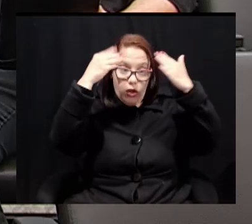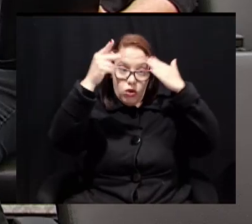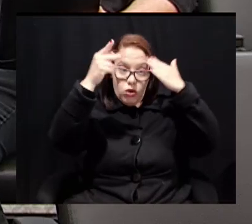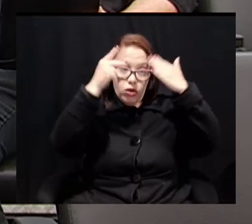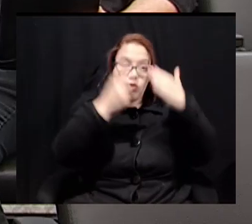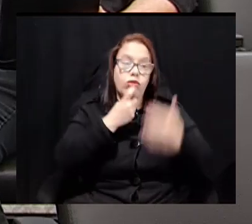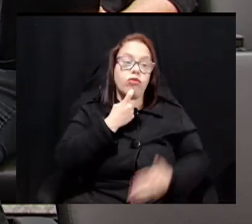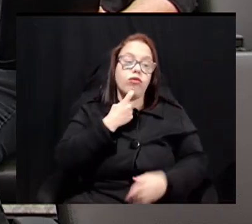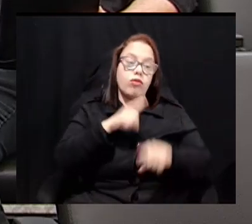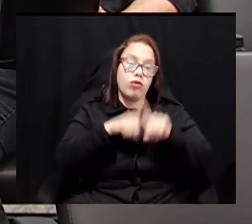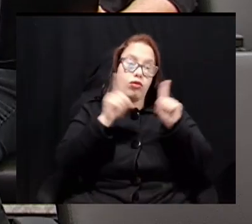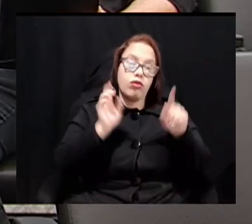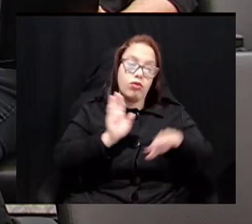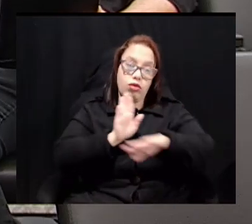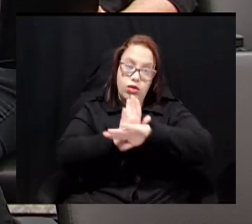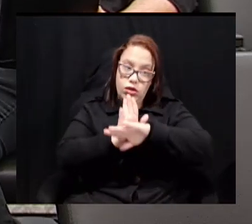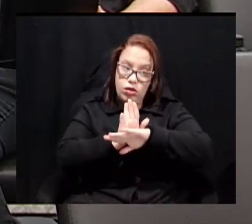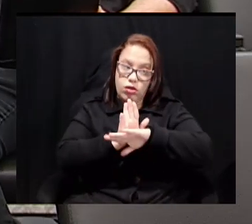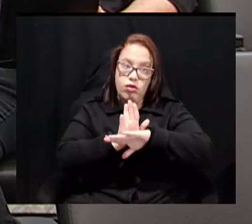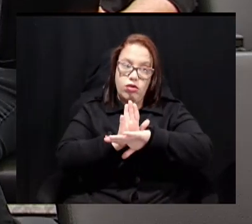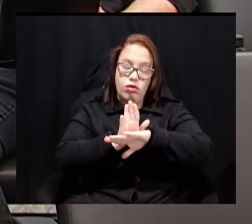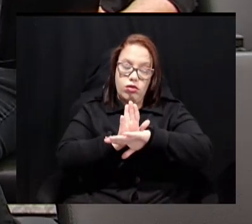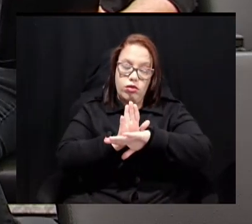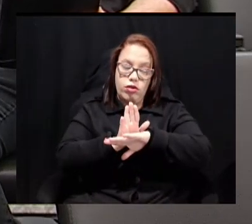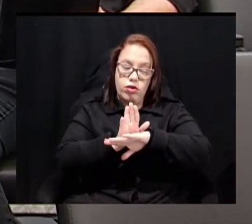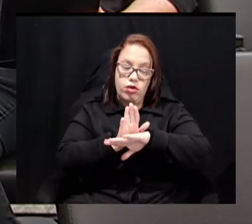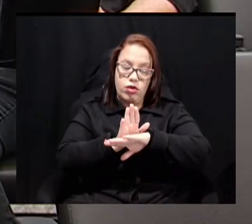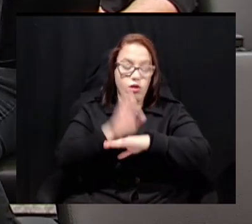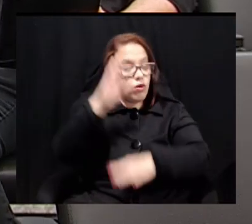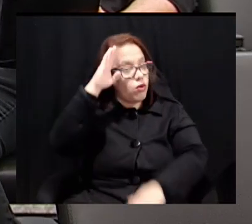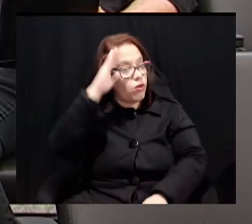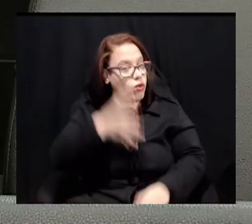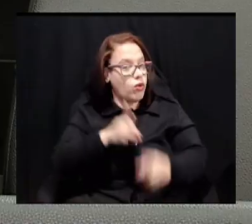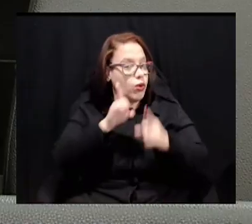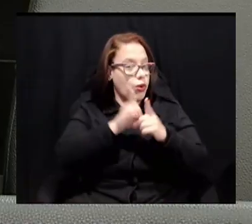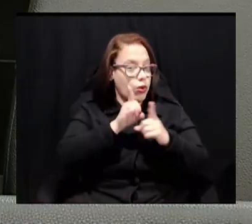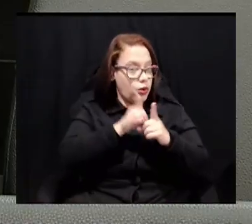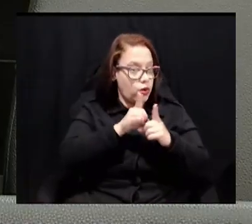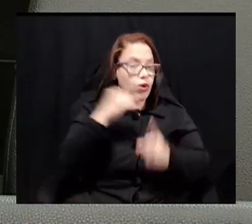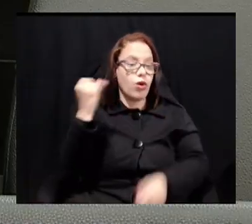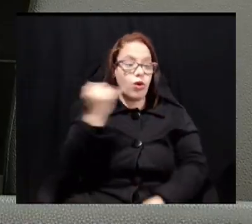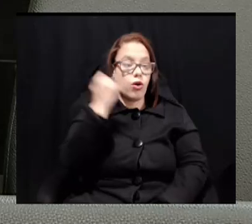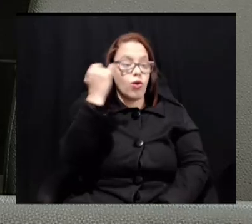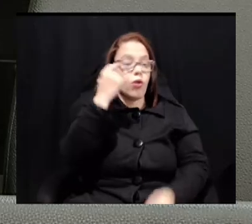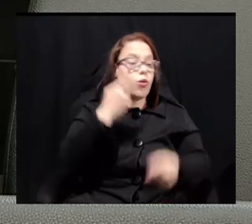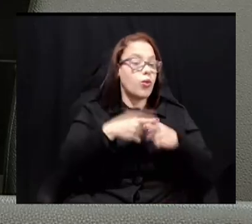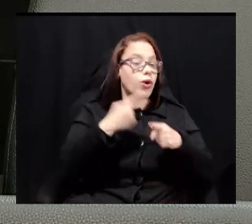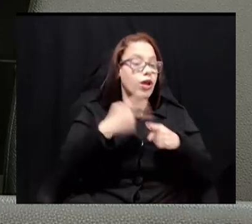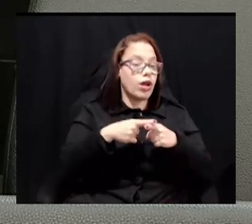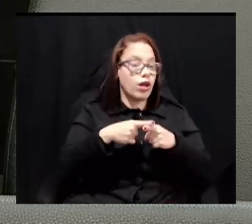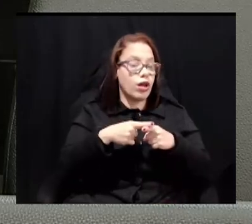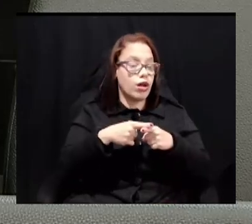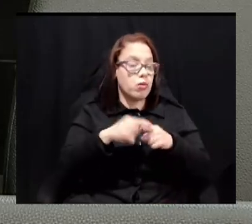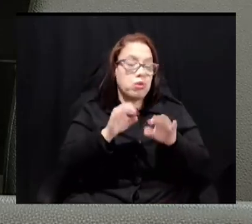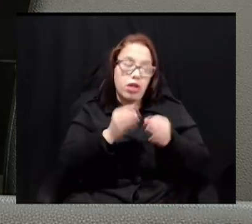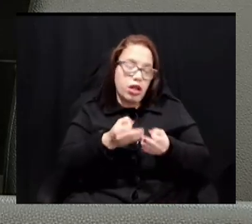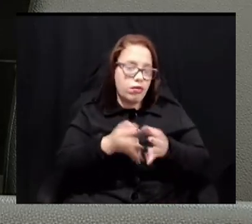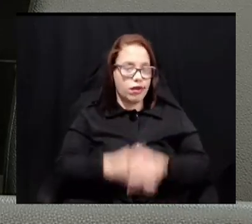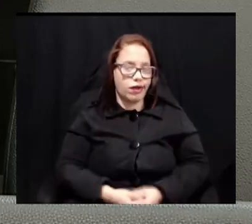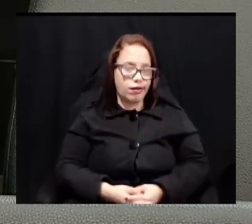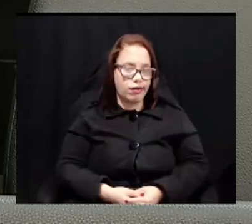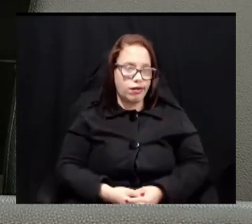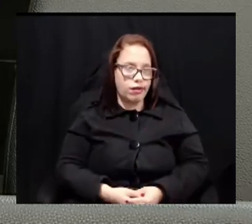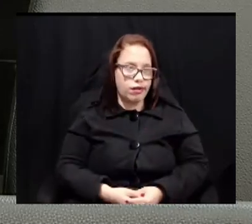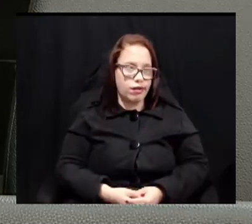o amparo na questão de uma prioridade de atendimento eu acho importante. Por que a prioridade do atendimento? Muito simples. Ela